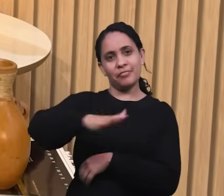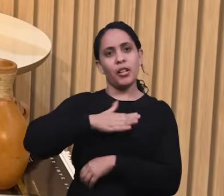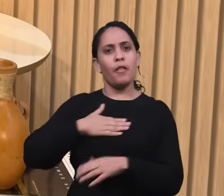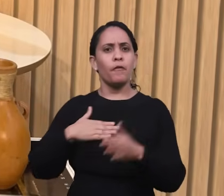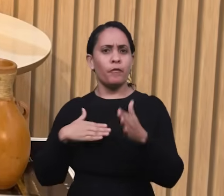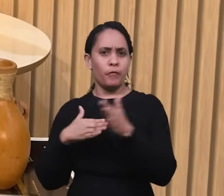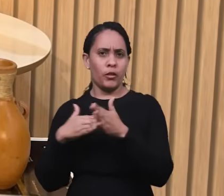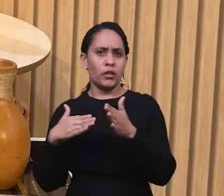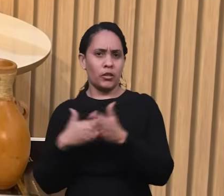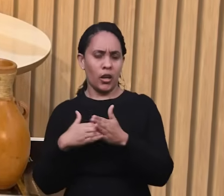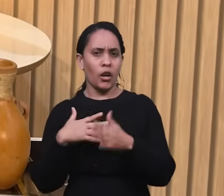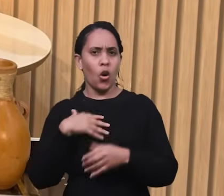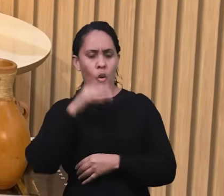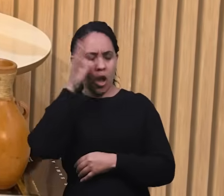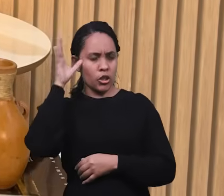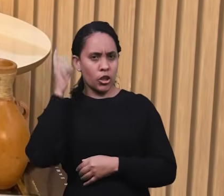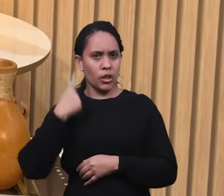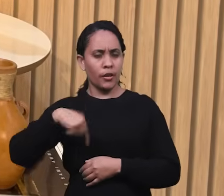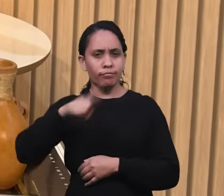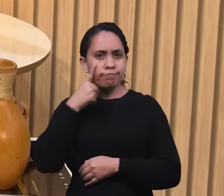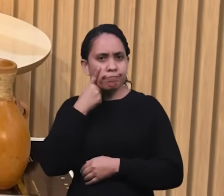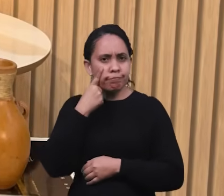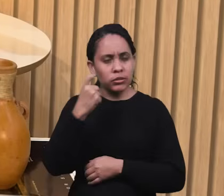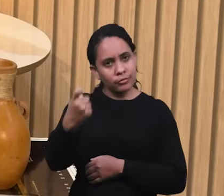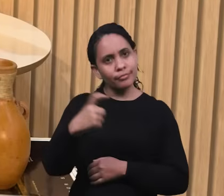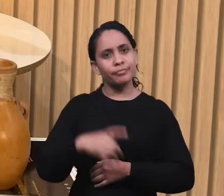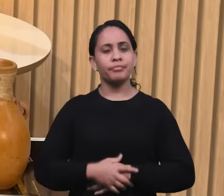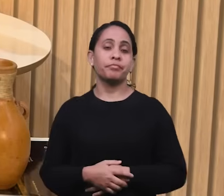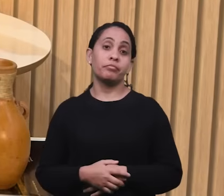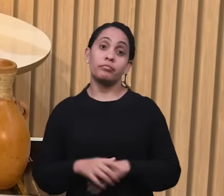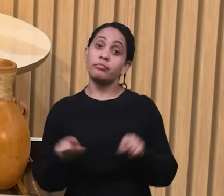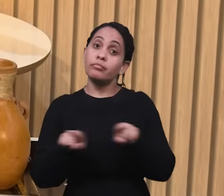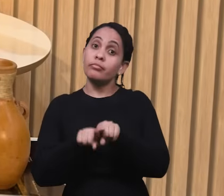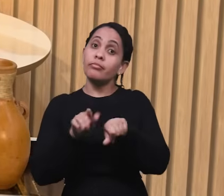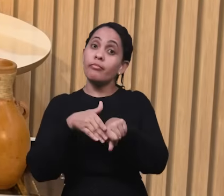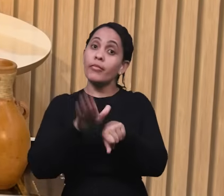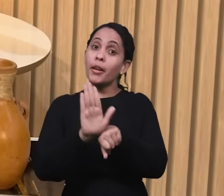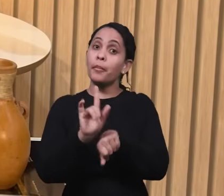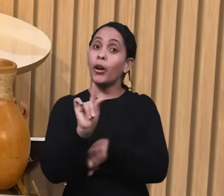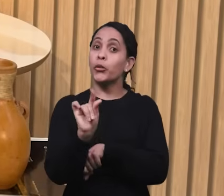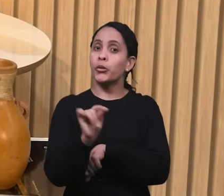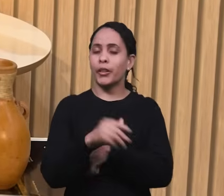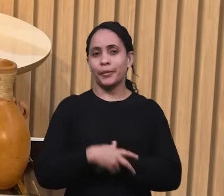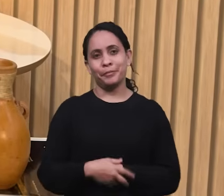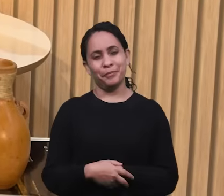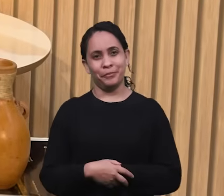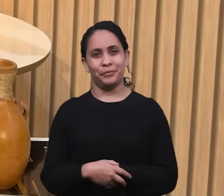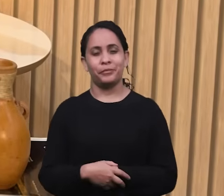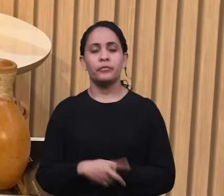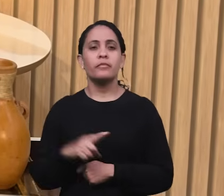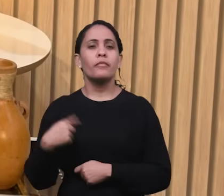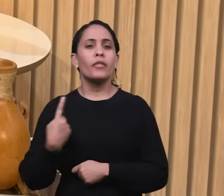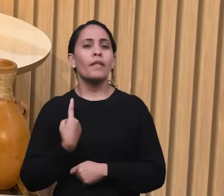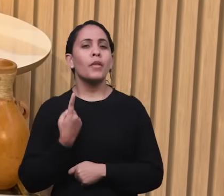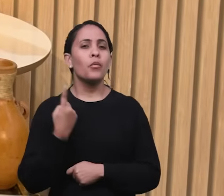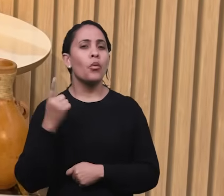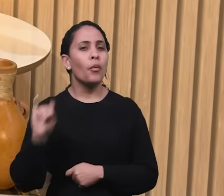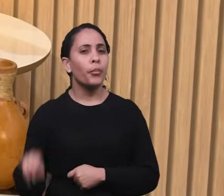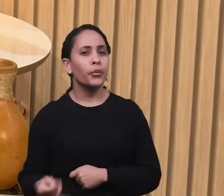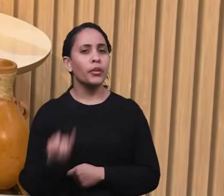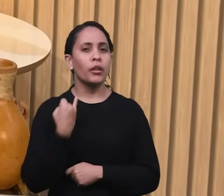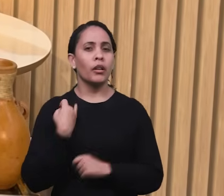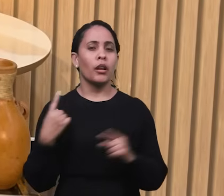China, começaram a se interessar e mais adiante nós tivemos também a oportunidade de